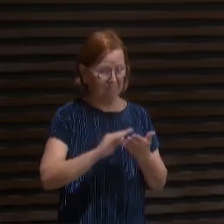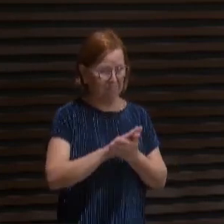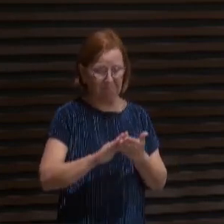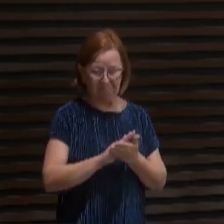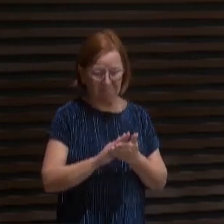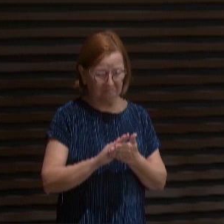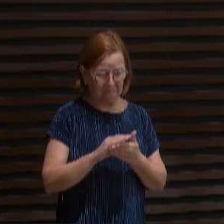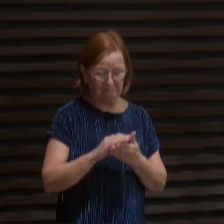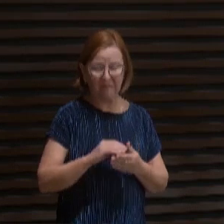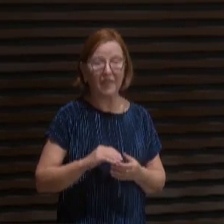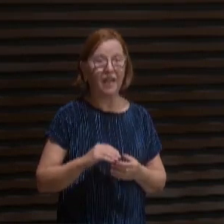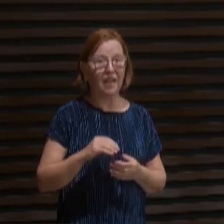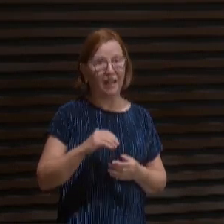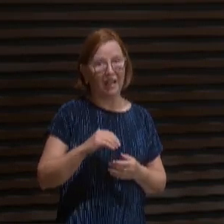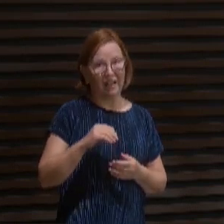A jovem, de